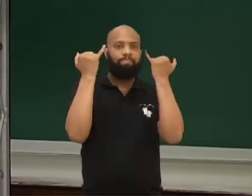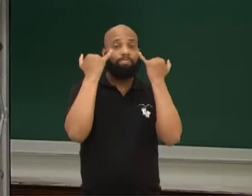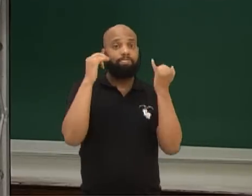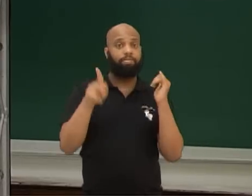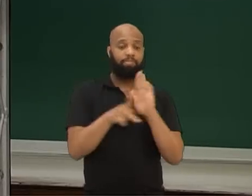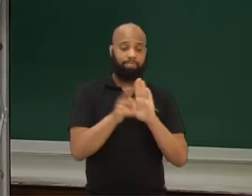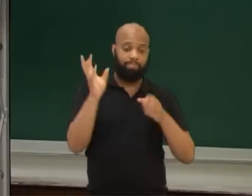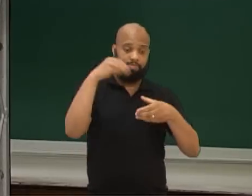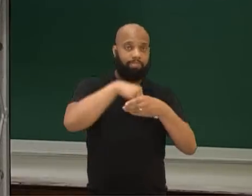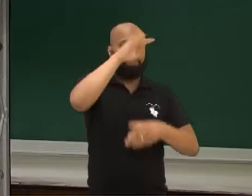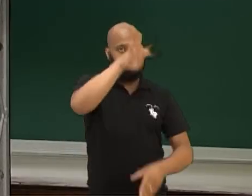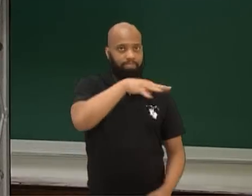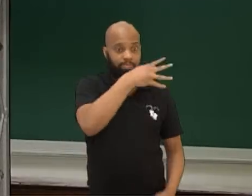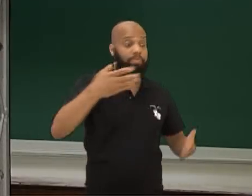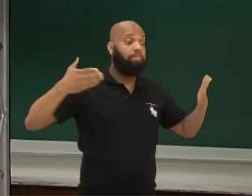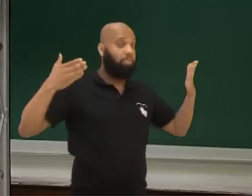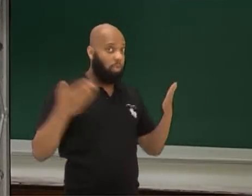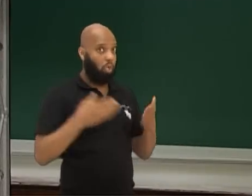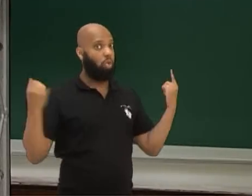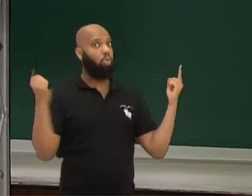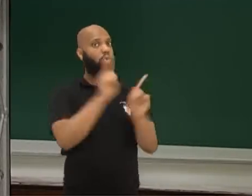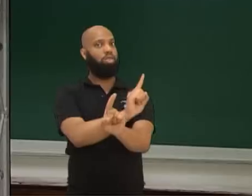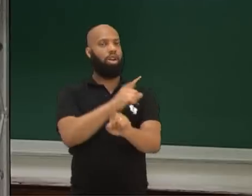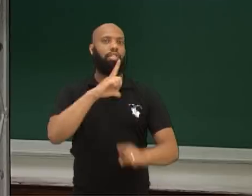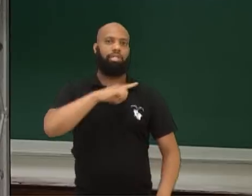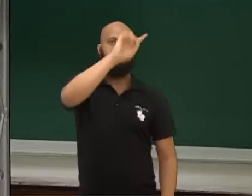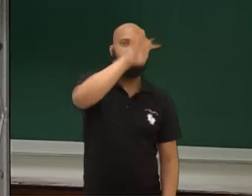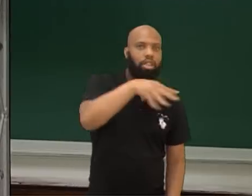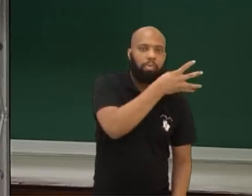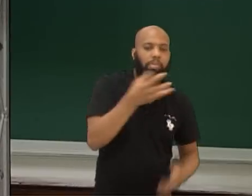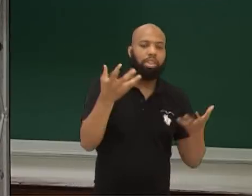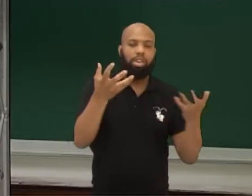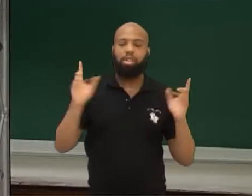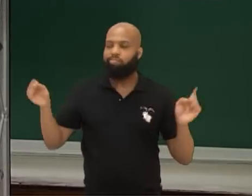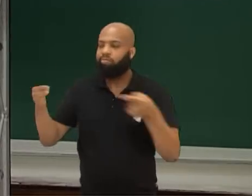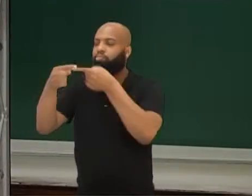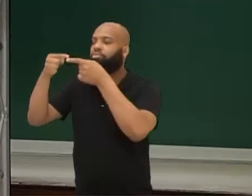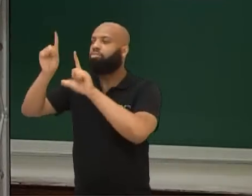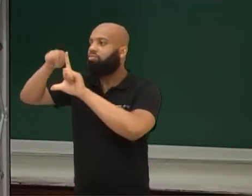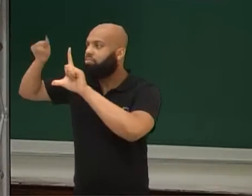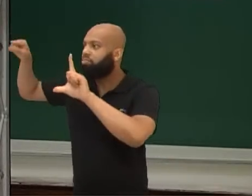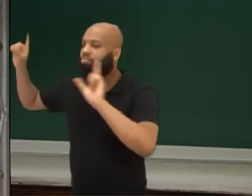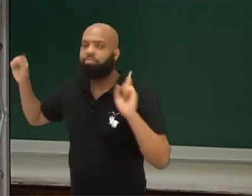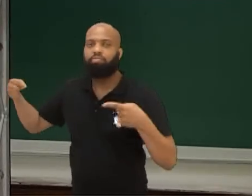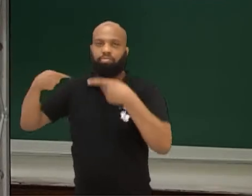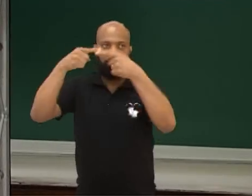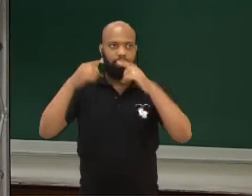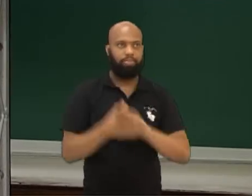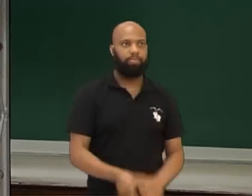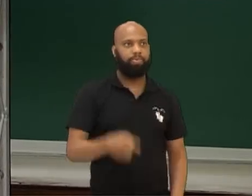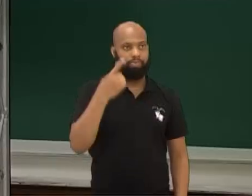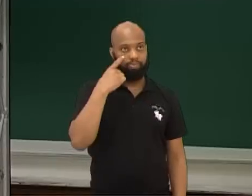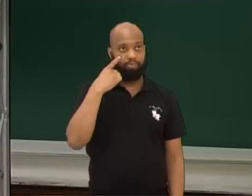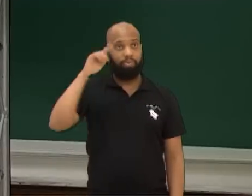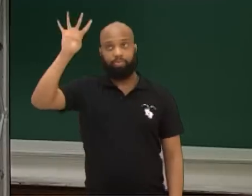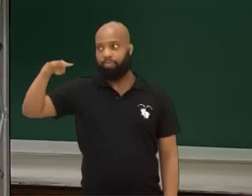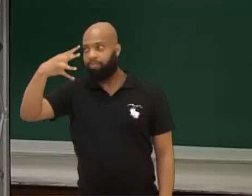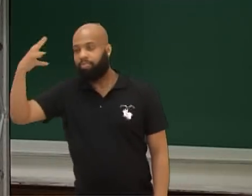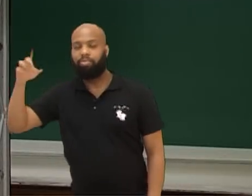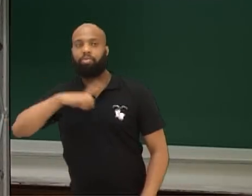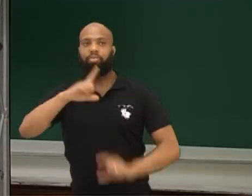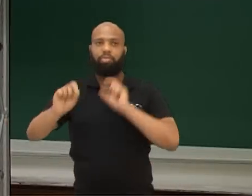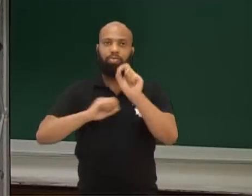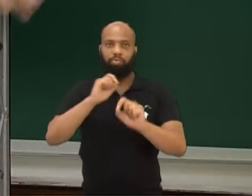nessa tabela? Então, veja bem, eu tenho a tabela e eu quero ver qual que é o gráfico correto. Vamos ver? Ó, aqui está a tabela.